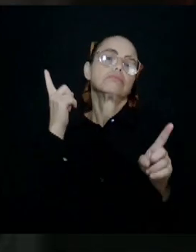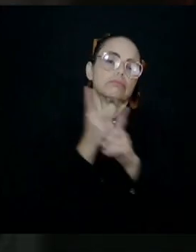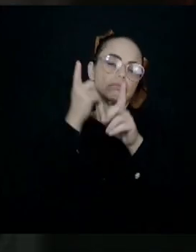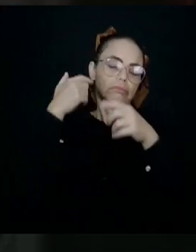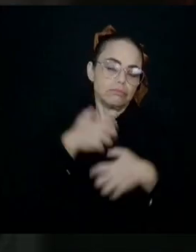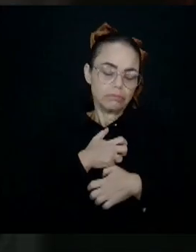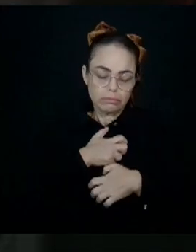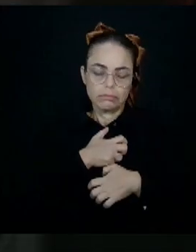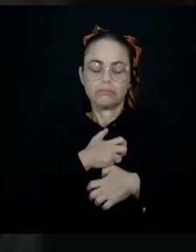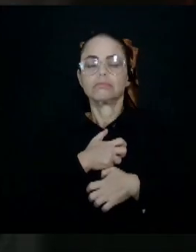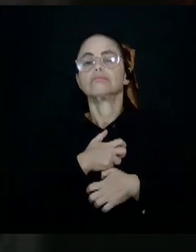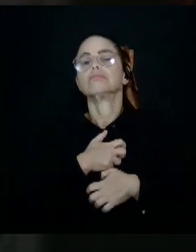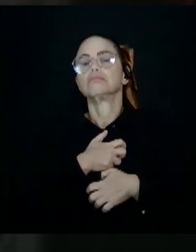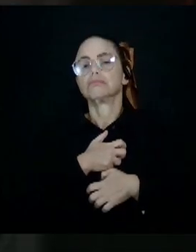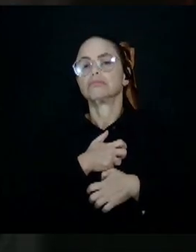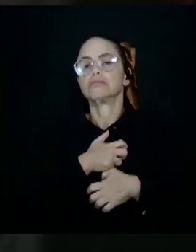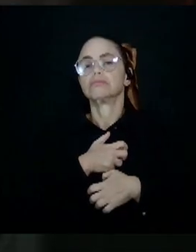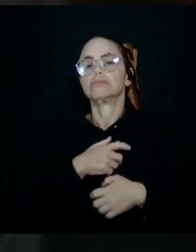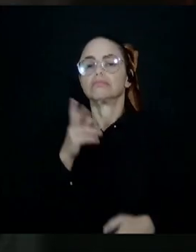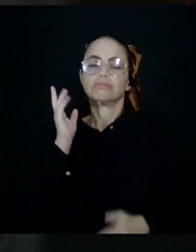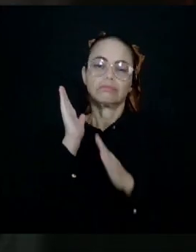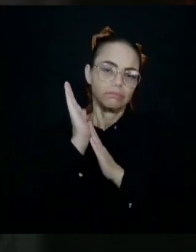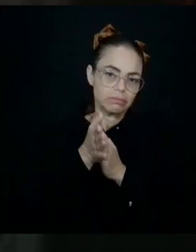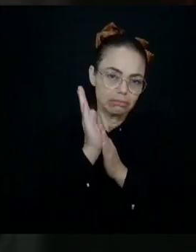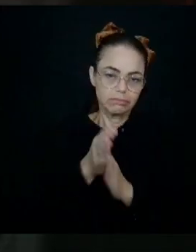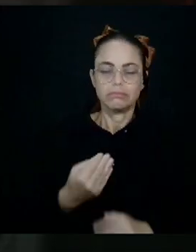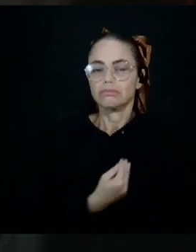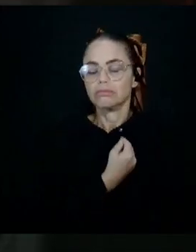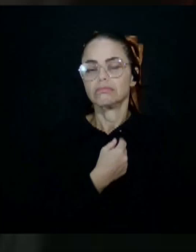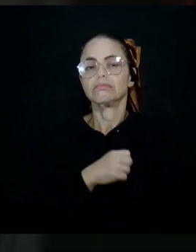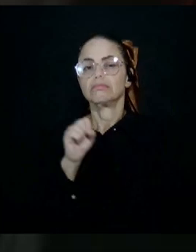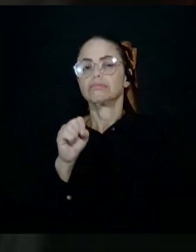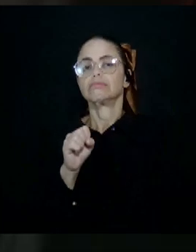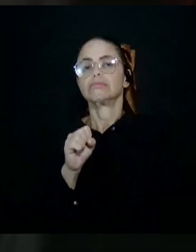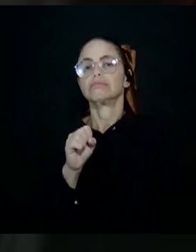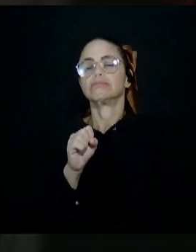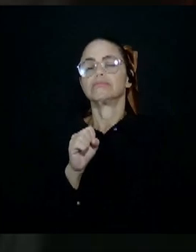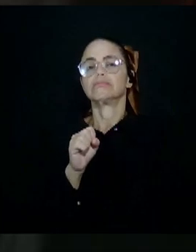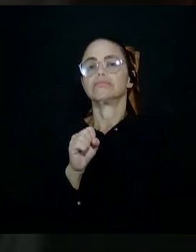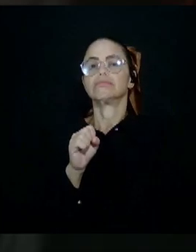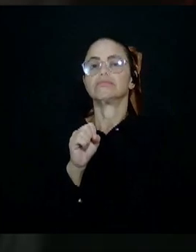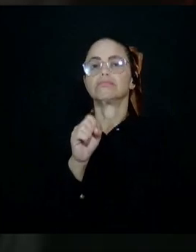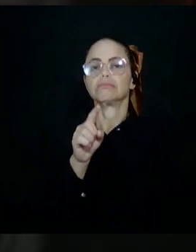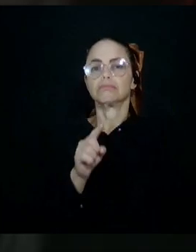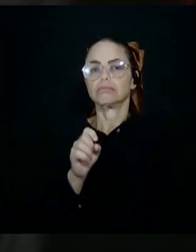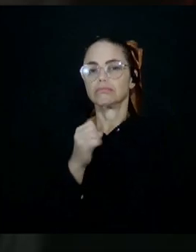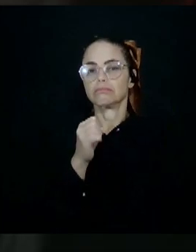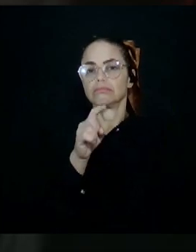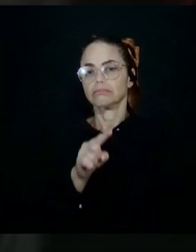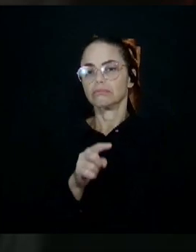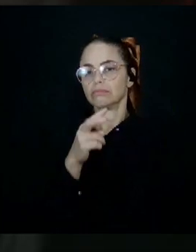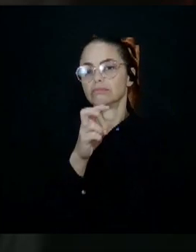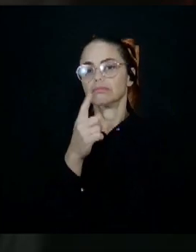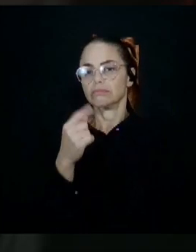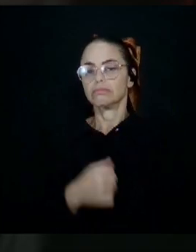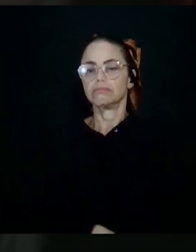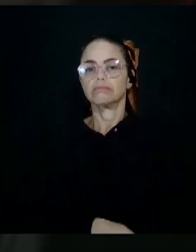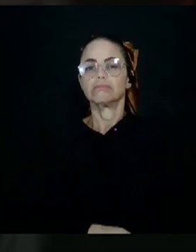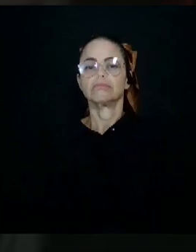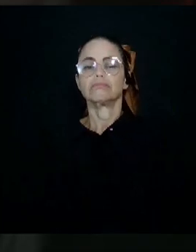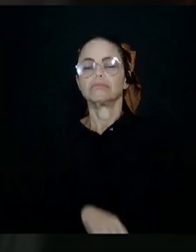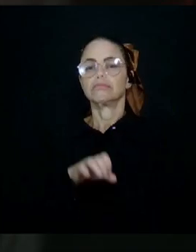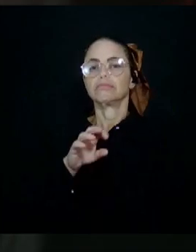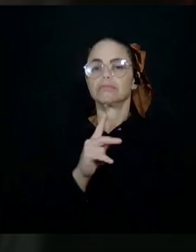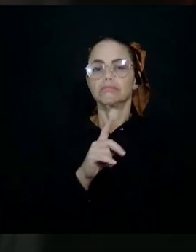rótulo e seguir a vida. Vamos lá, 8h51, pode colocar mais uma pergunta, vamos ver para quem a gente direciona agora. A Heloísa Figueiredo do